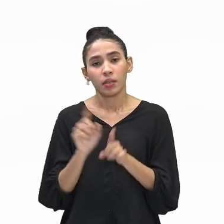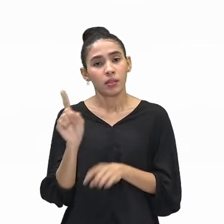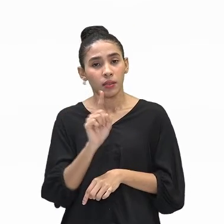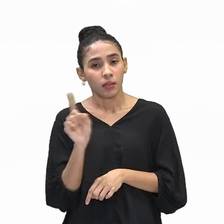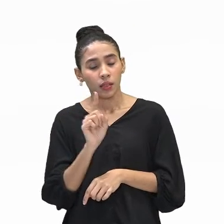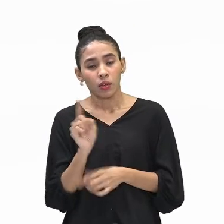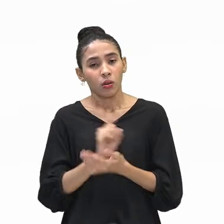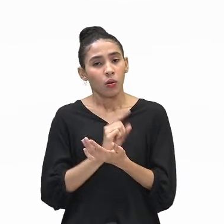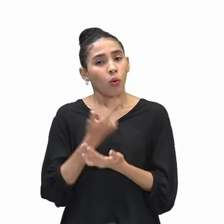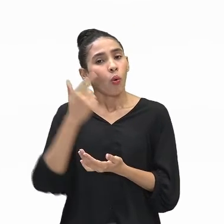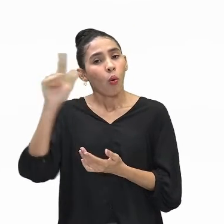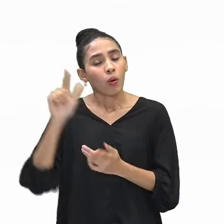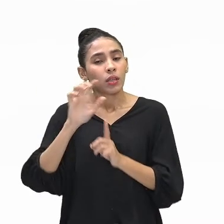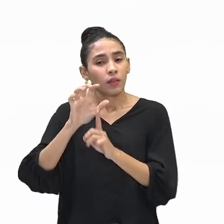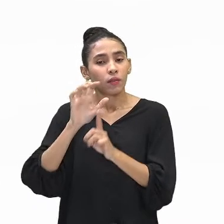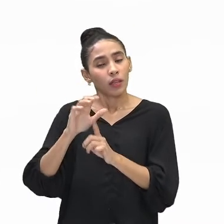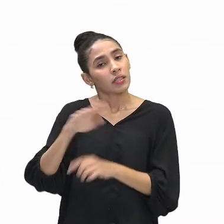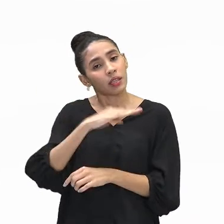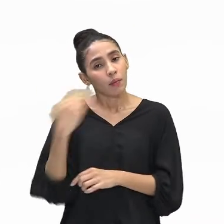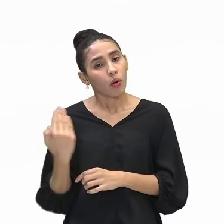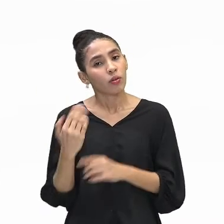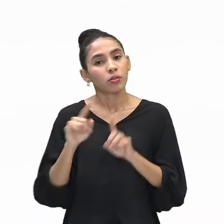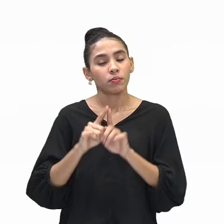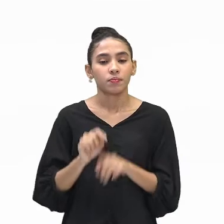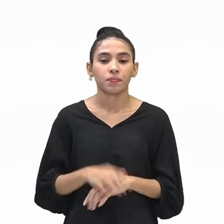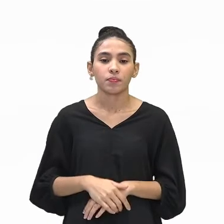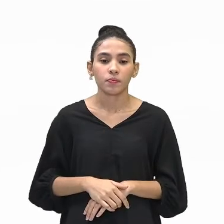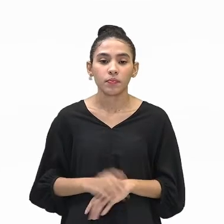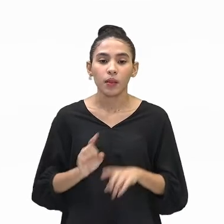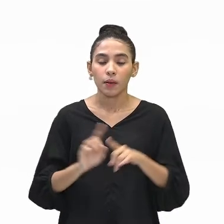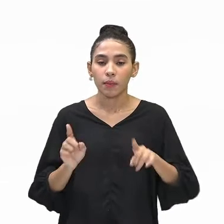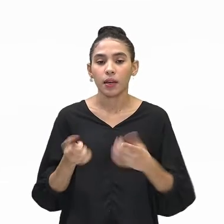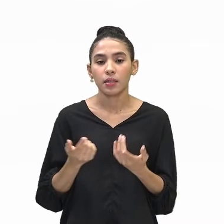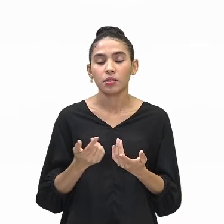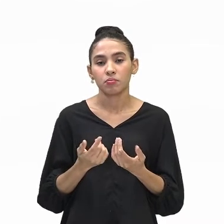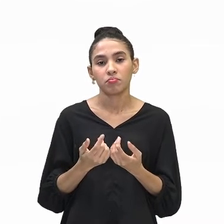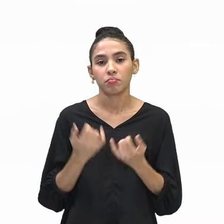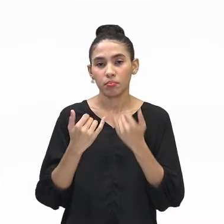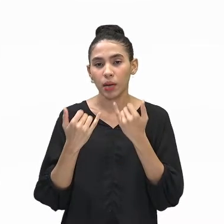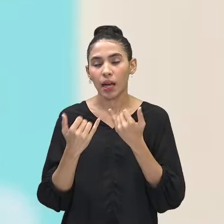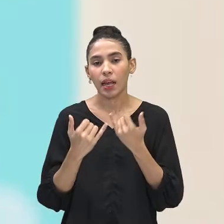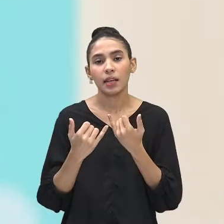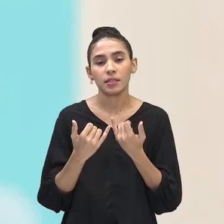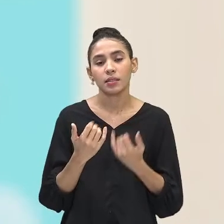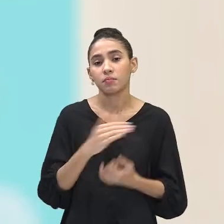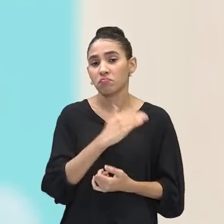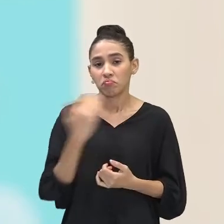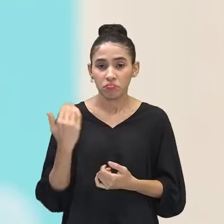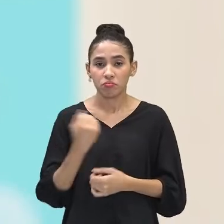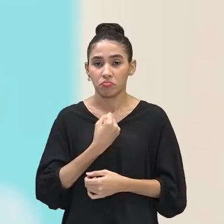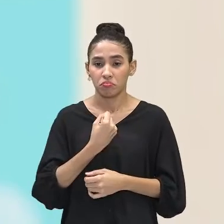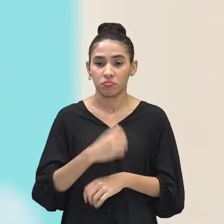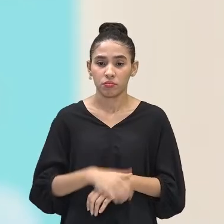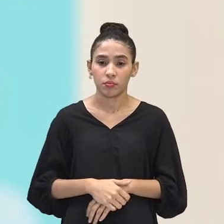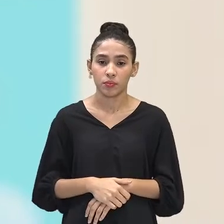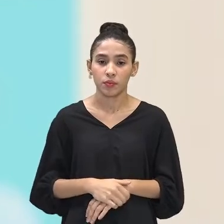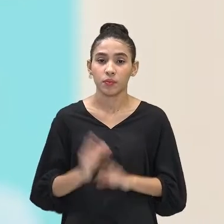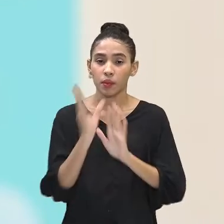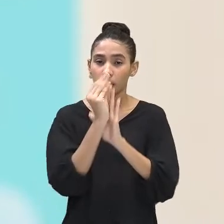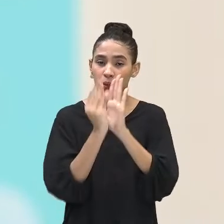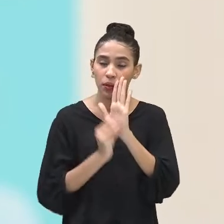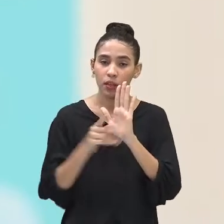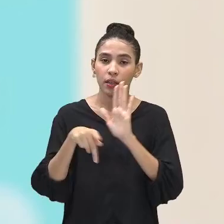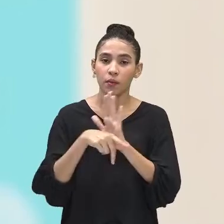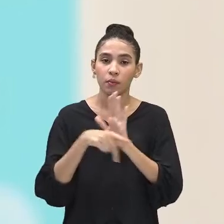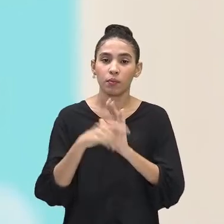sido outro fator, mas a princípio a gente entende que ele cometeu um suicídio, tá bom, gente? Então nós temos aí a biografia de Cláudio Manuel